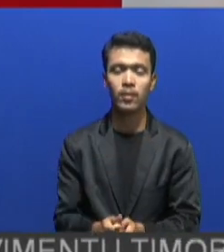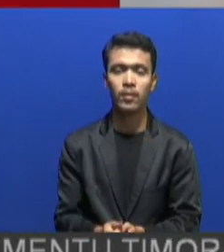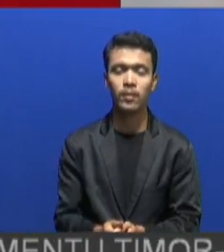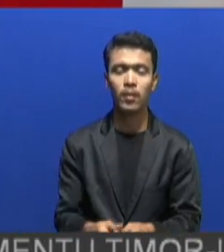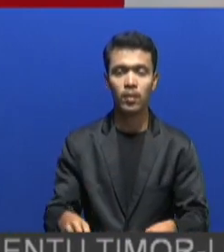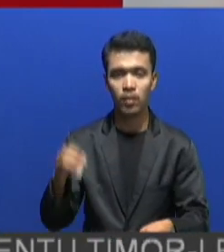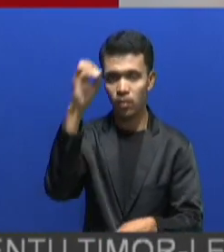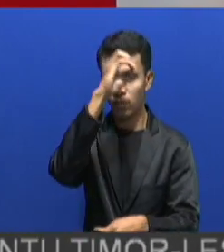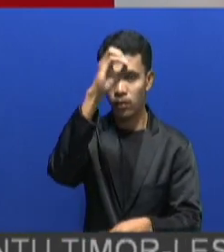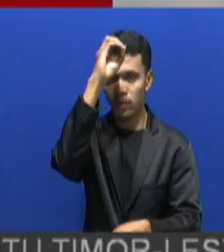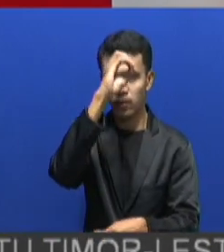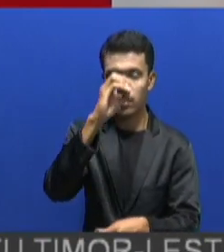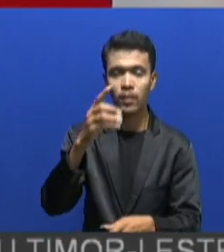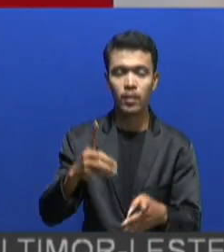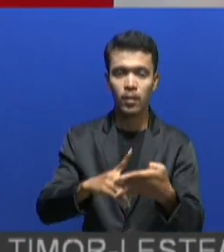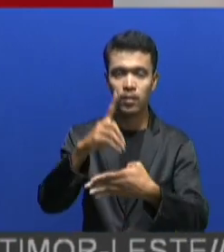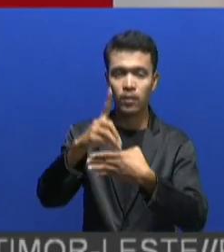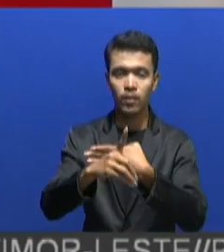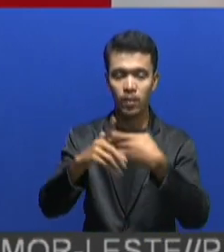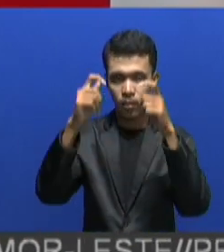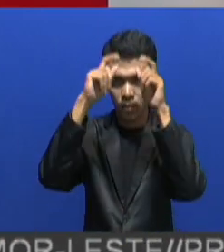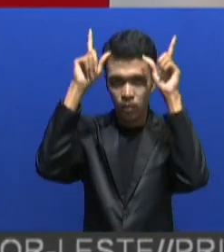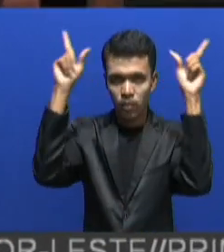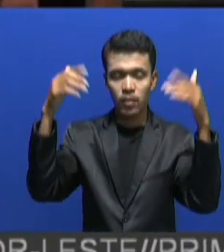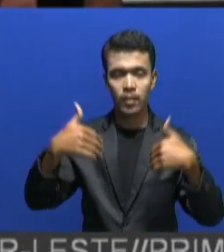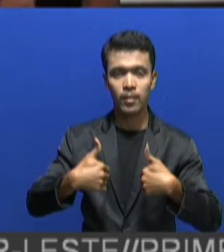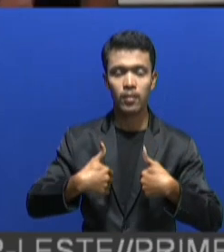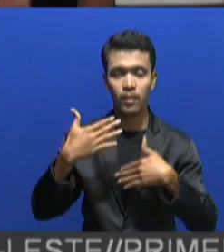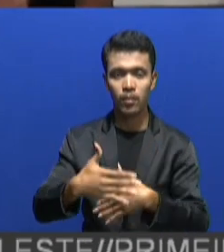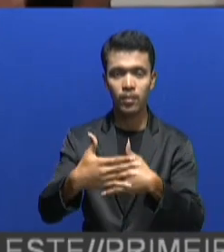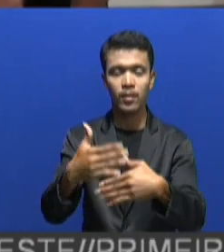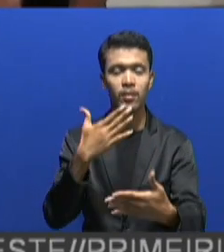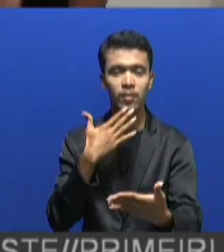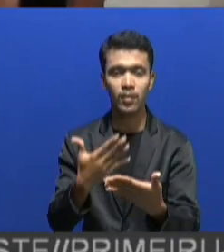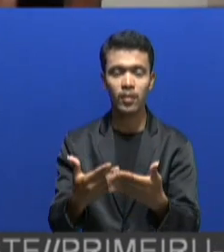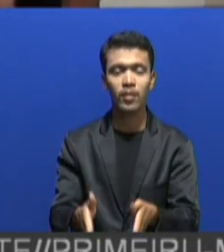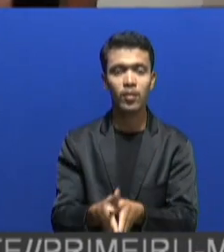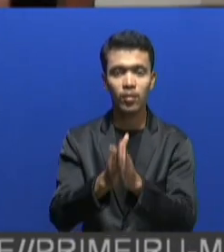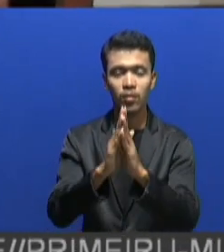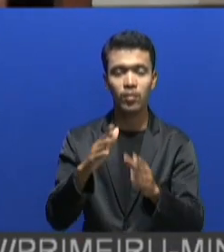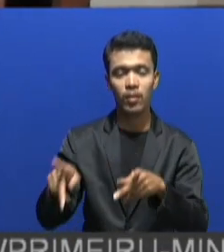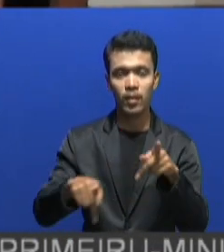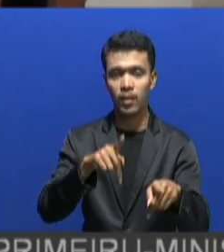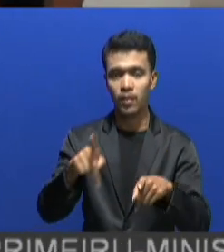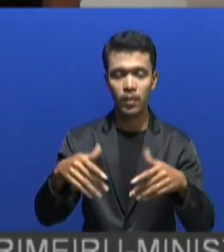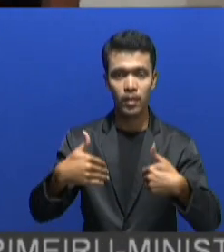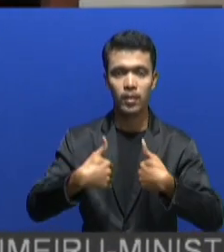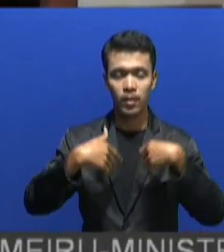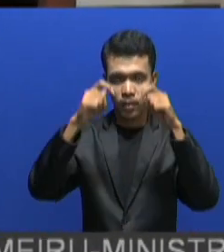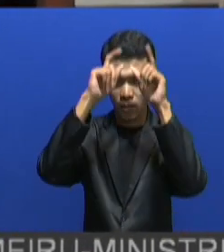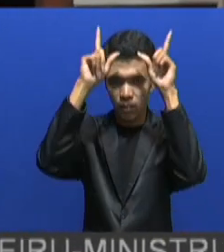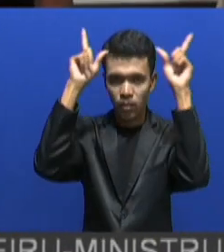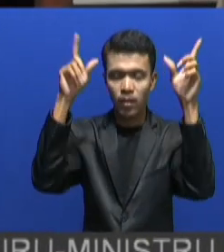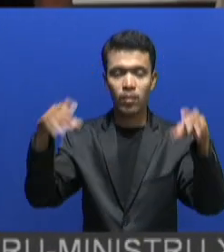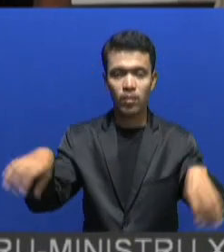Press observa desenvolvimento Timor-Leste e processo DIAC. Tangnenya encoraza Timor-Uang Hotu a tu serviço macaans